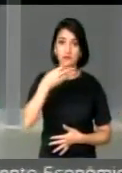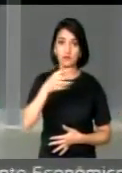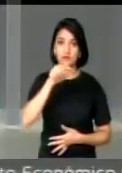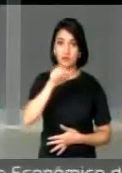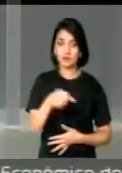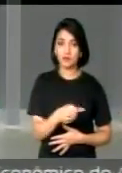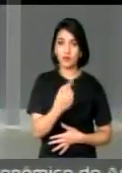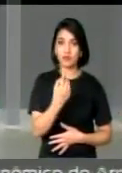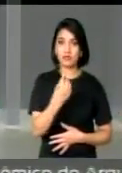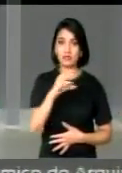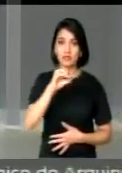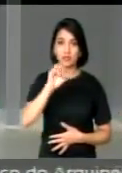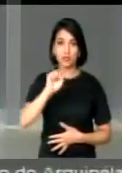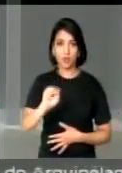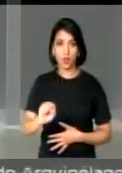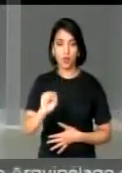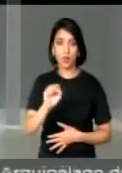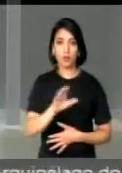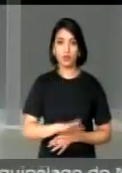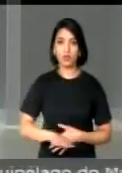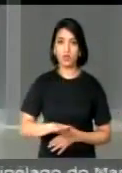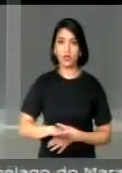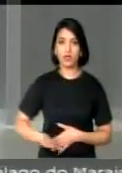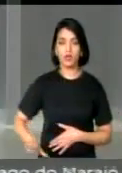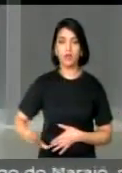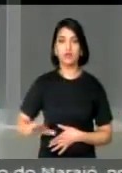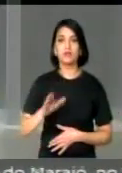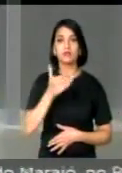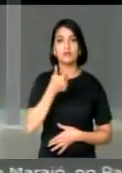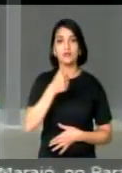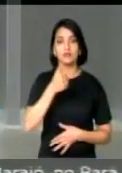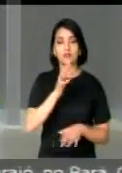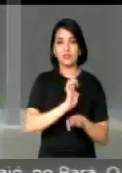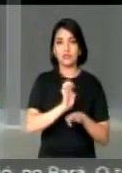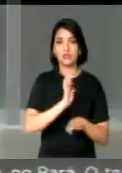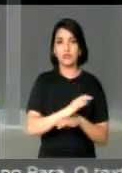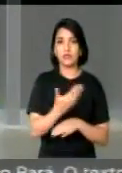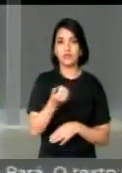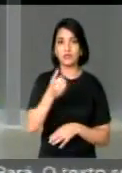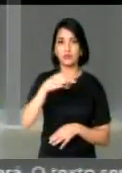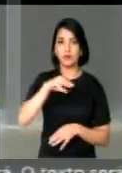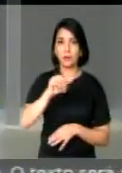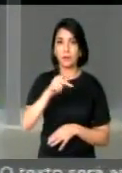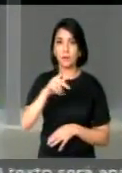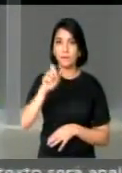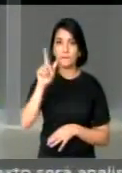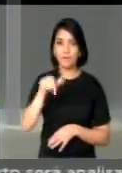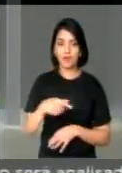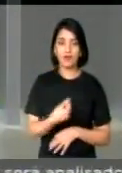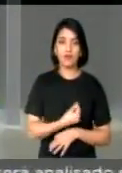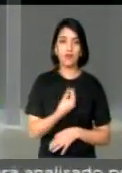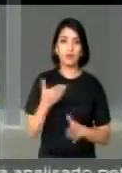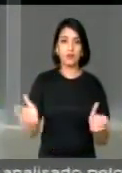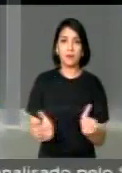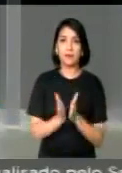33.108 crianças do Amapá vivem em situação de extrema pobreza. O